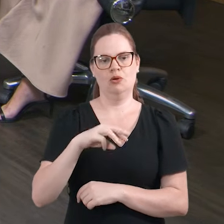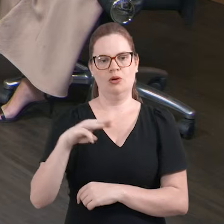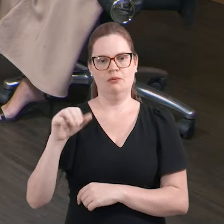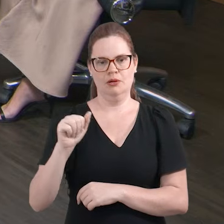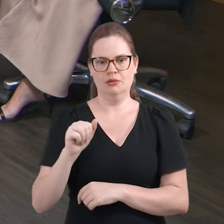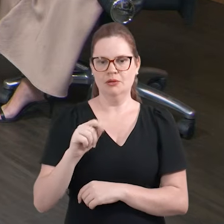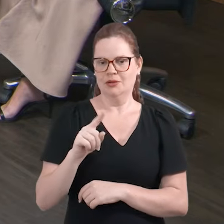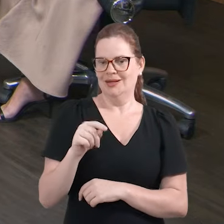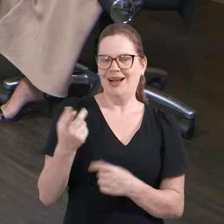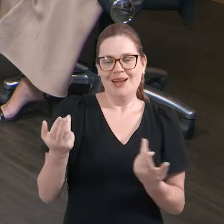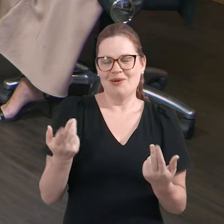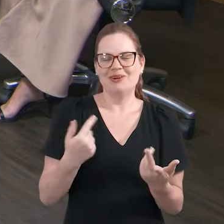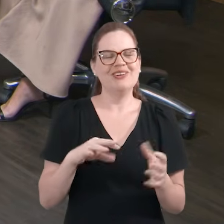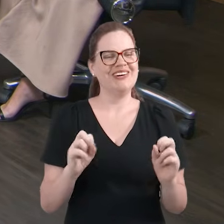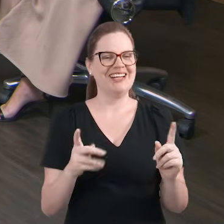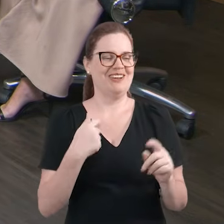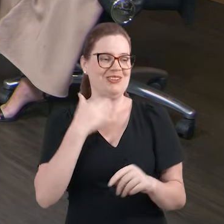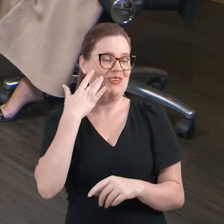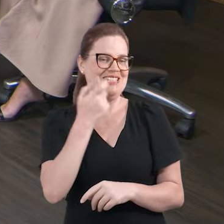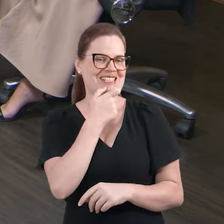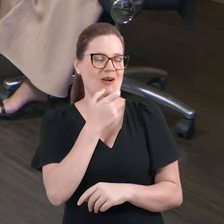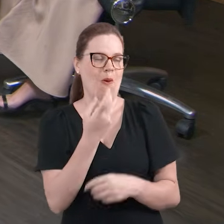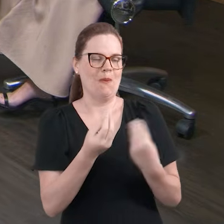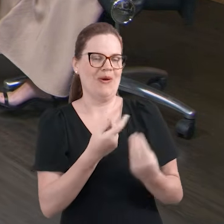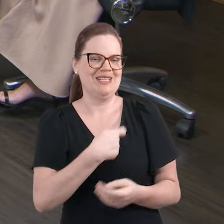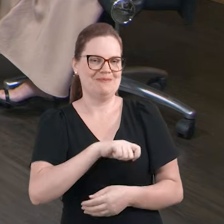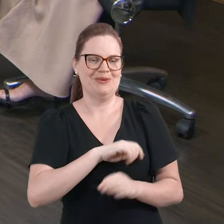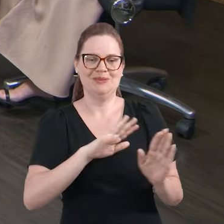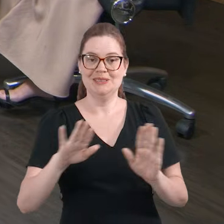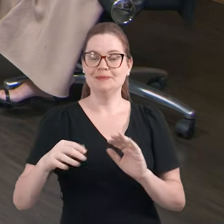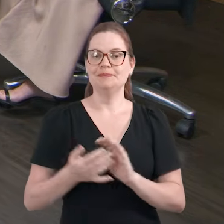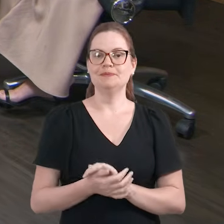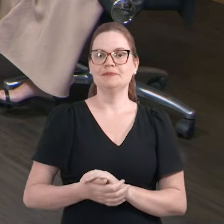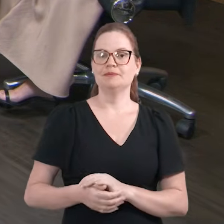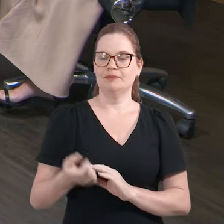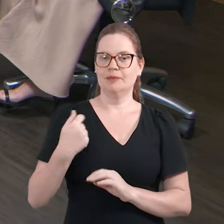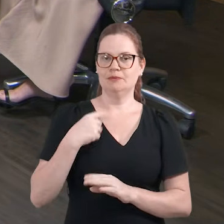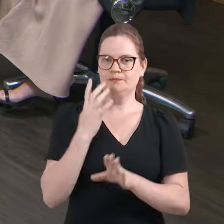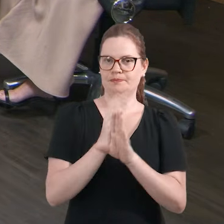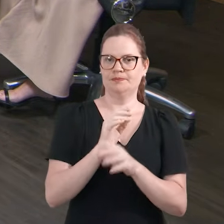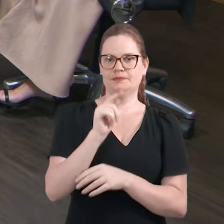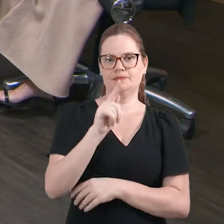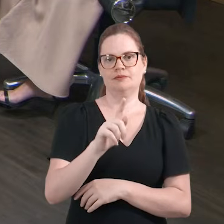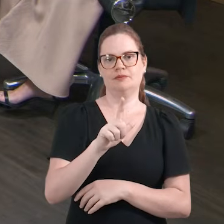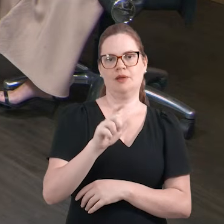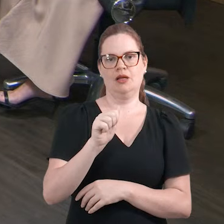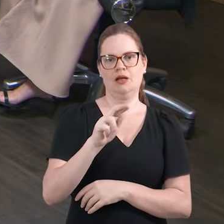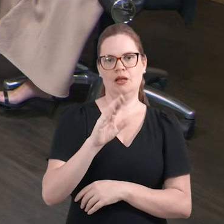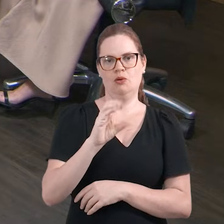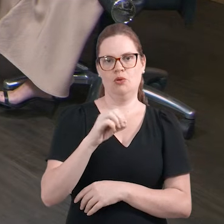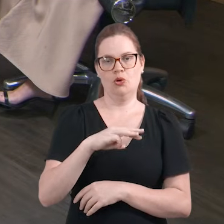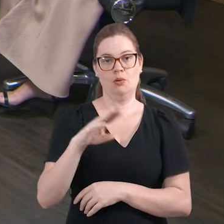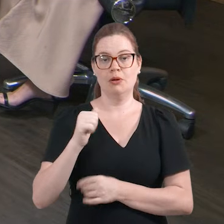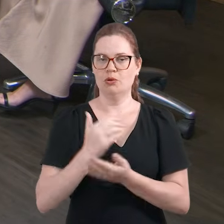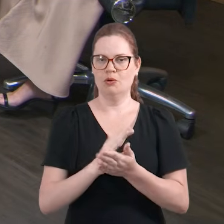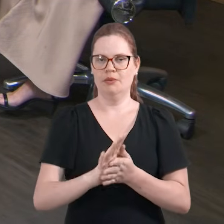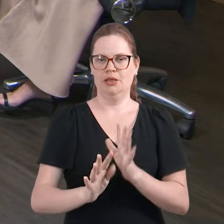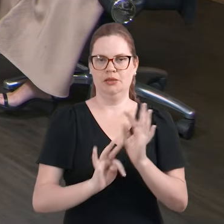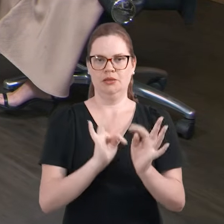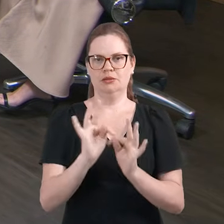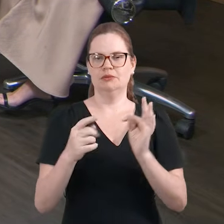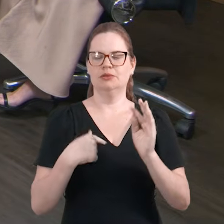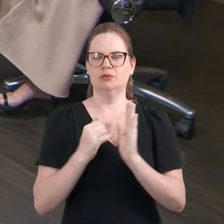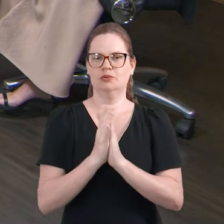espanhol. Glaucoma. Glaucoma. Uau. Parece. Com glaucoma. E comecei a fazer o tratamento. Mas